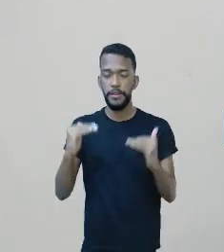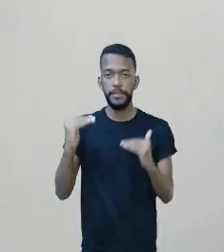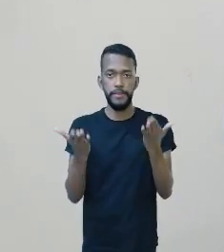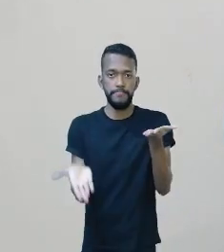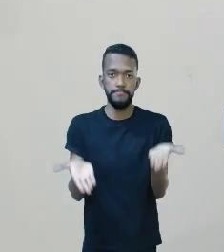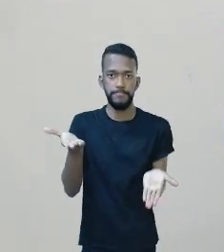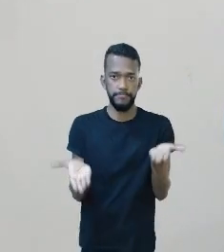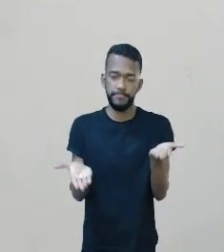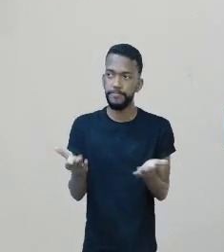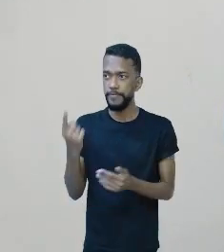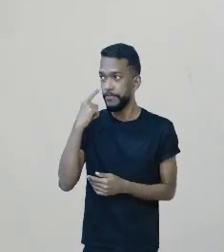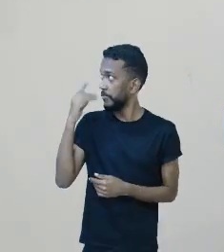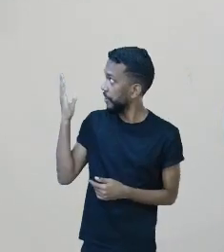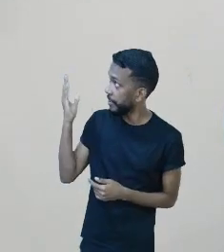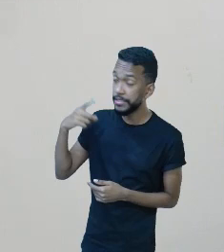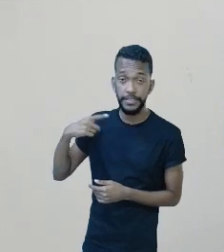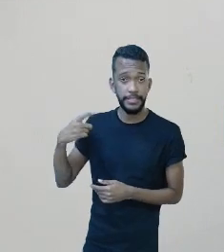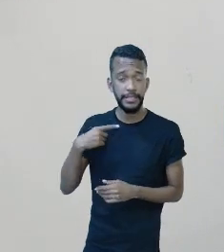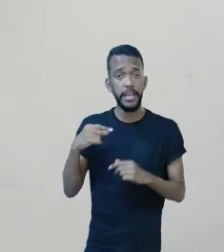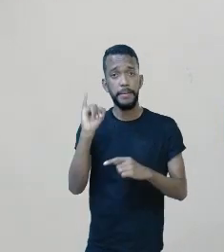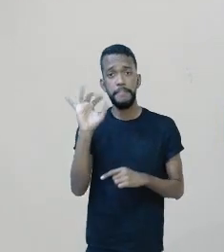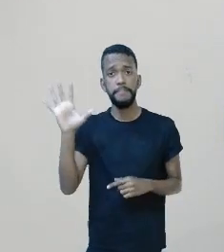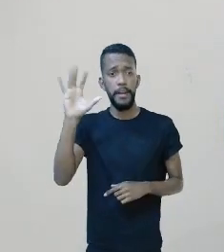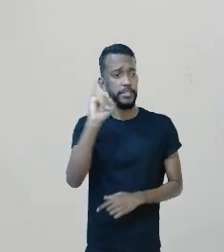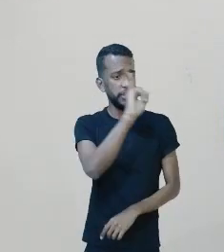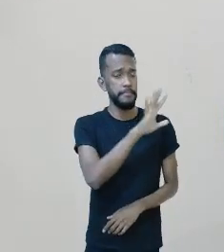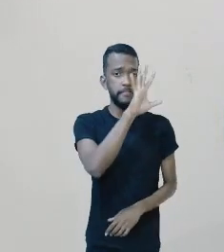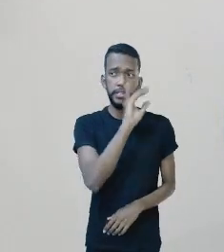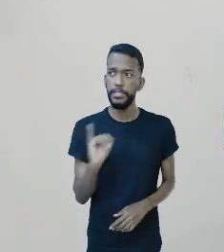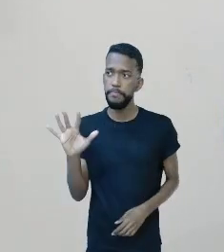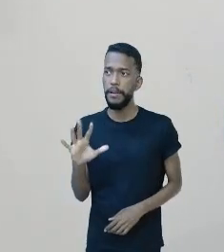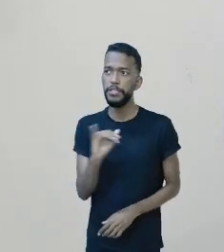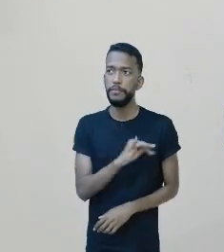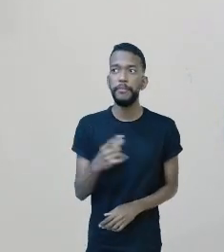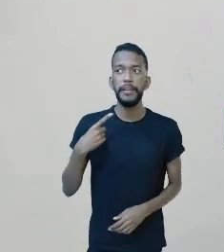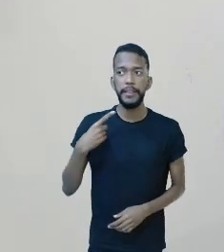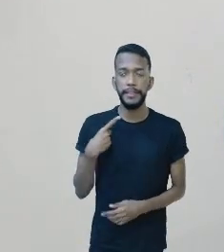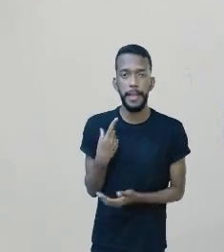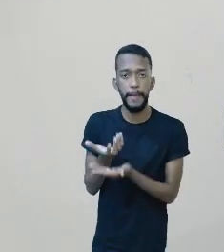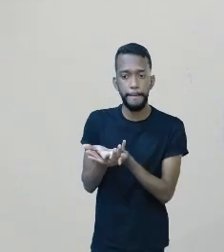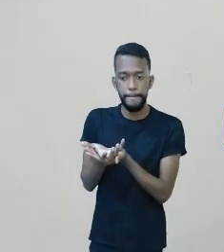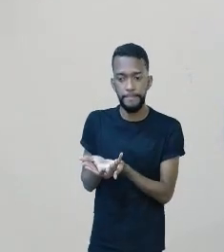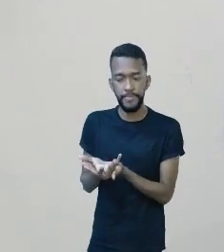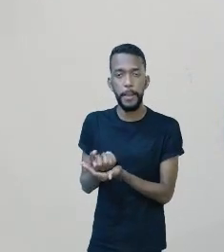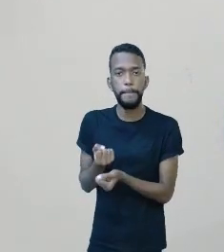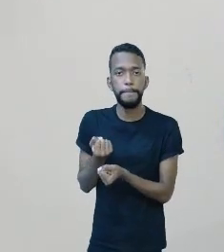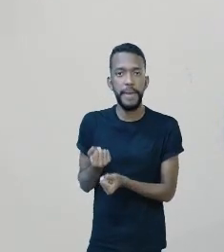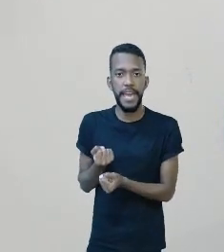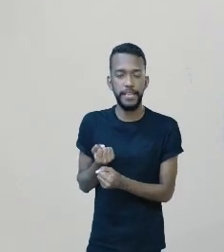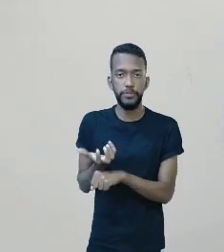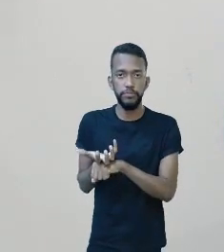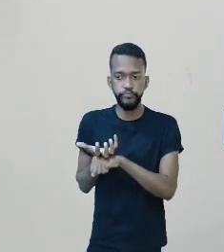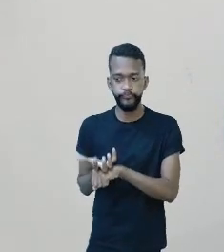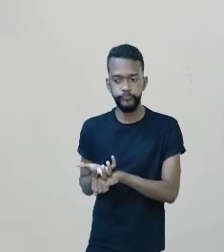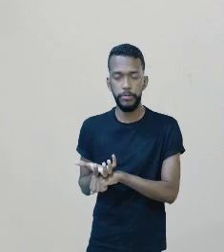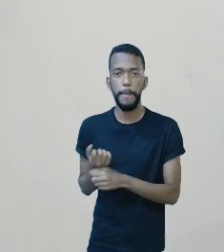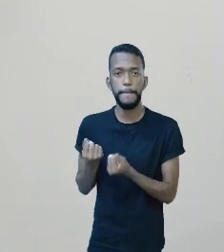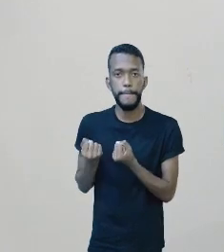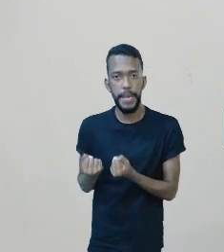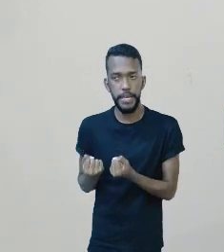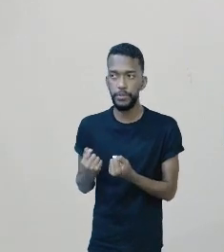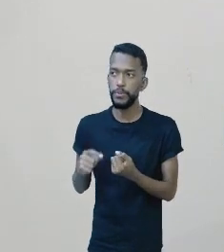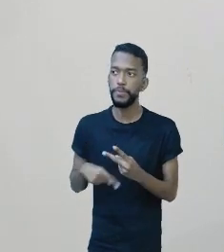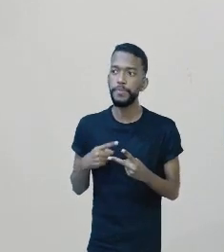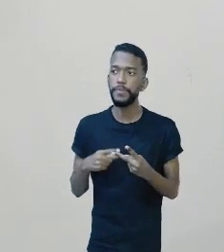medidas. Aqui na imagem a gente tem várias situações. Aqui a gente tem o peso de um determinado alimento. A gente